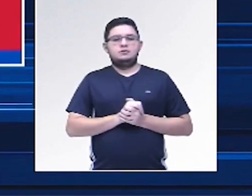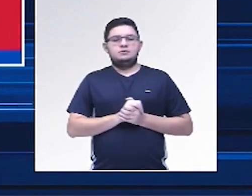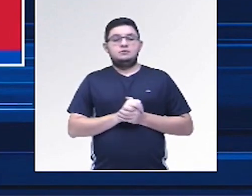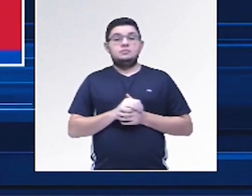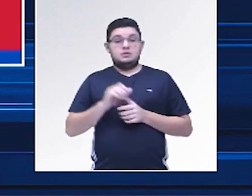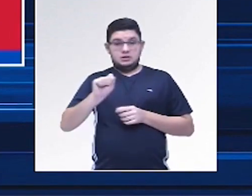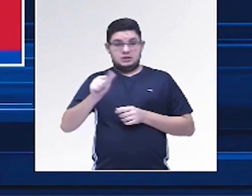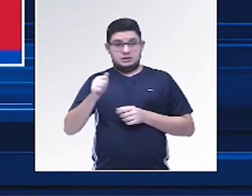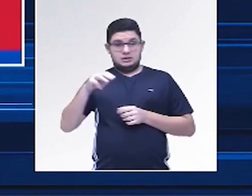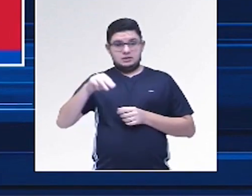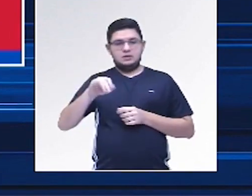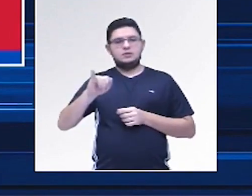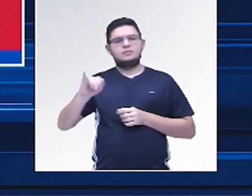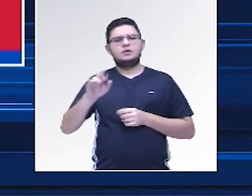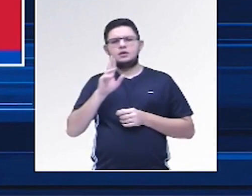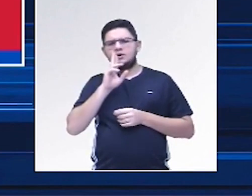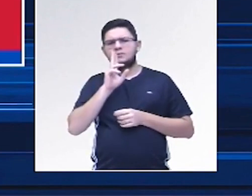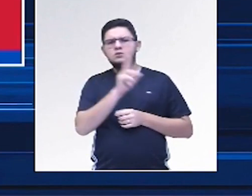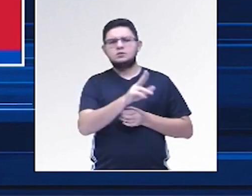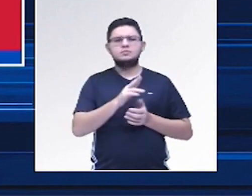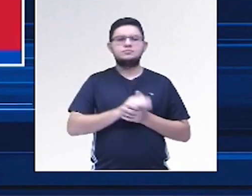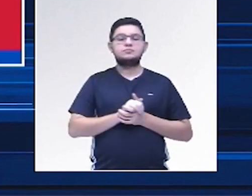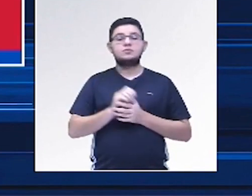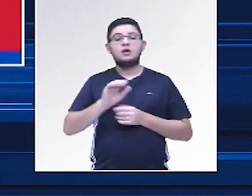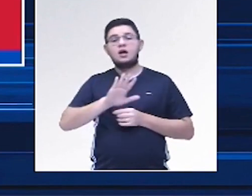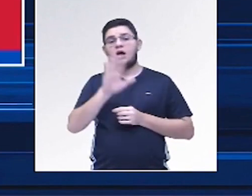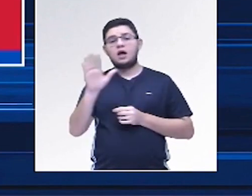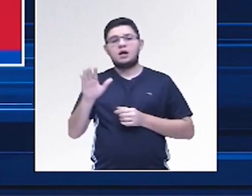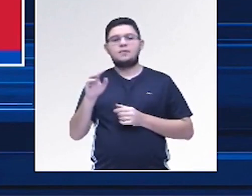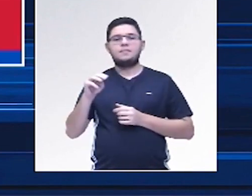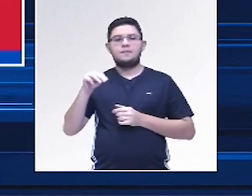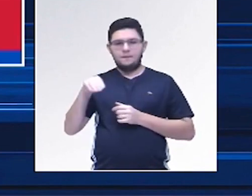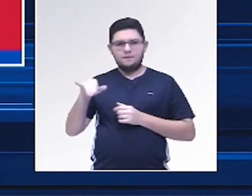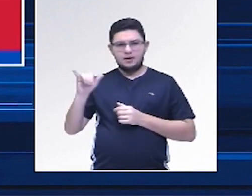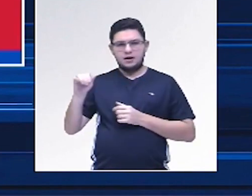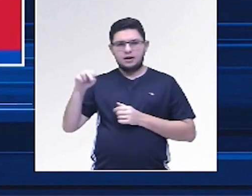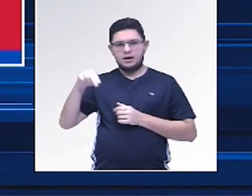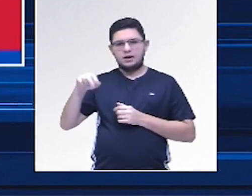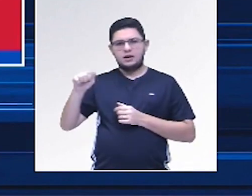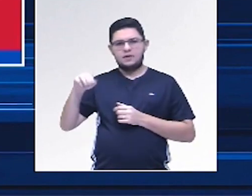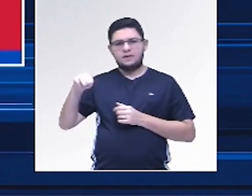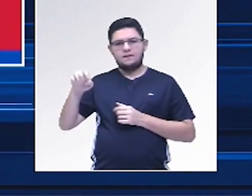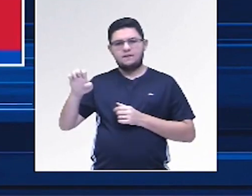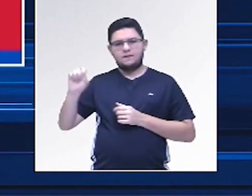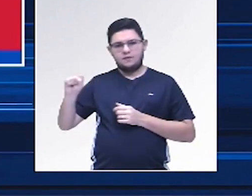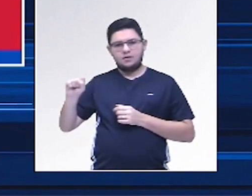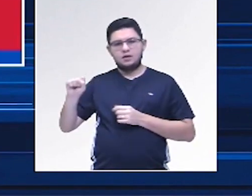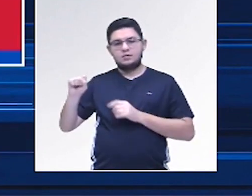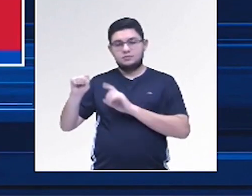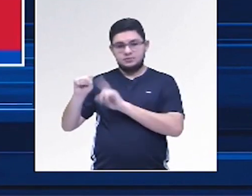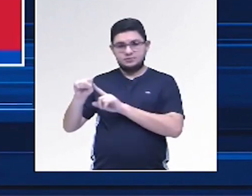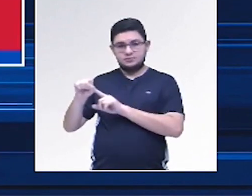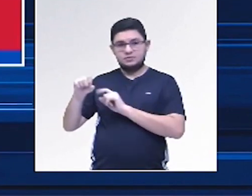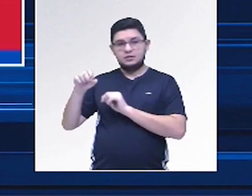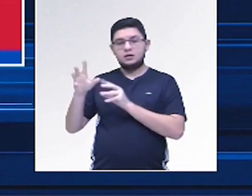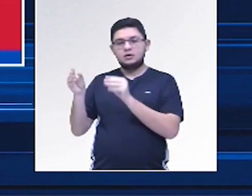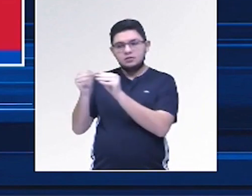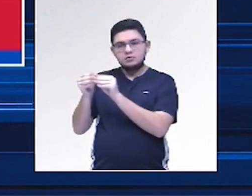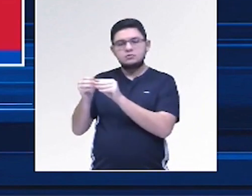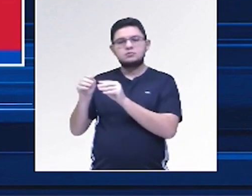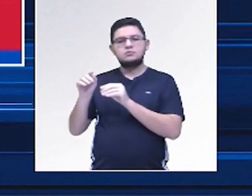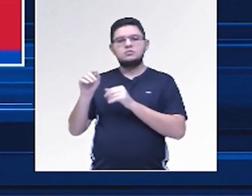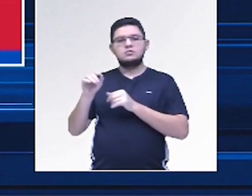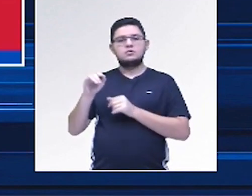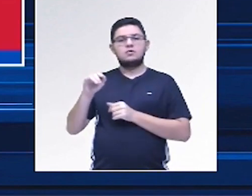Sammy responde, hi, my name's Sammy. Ele utilizou a forma contraída ali na palavra names. Poderia usar a